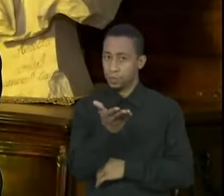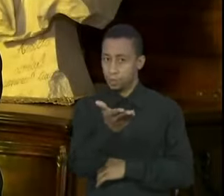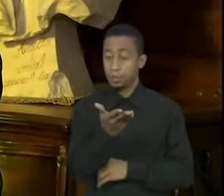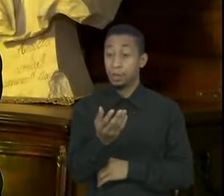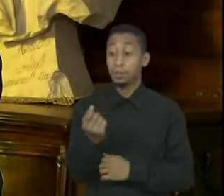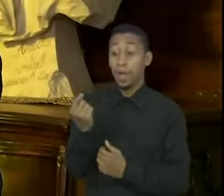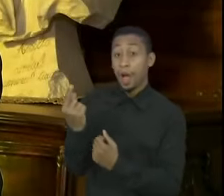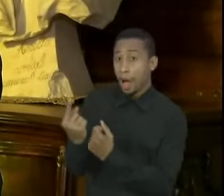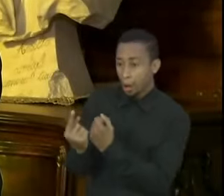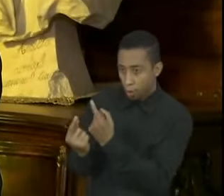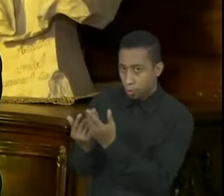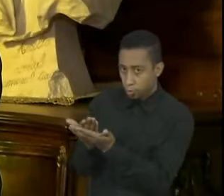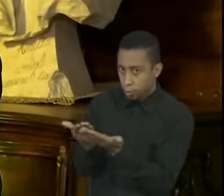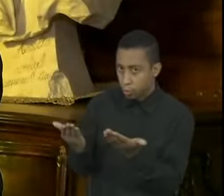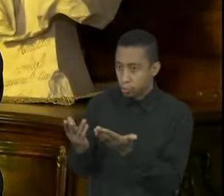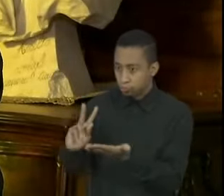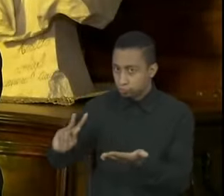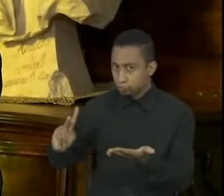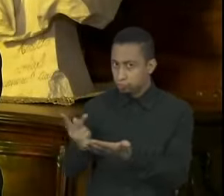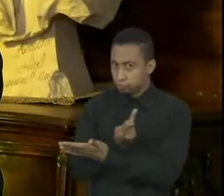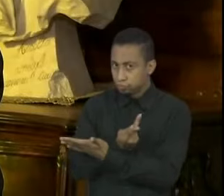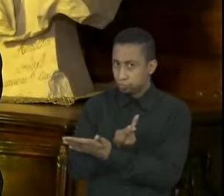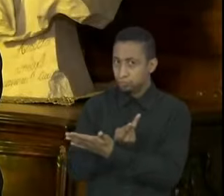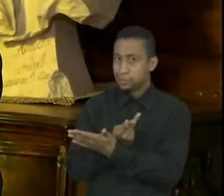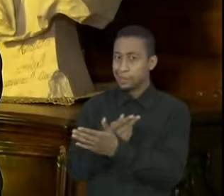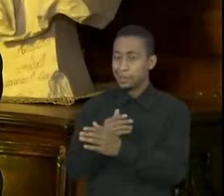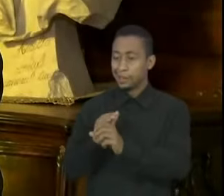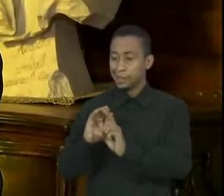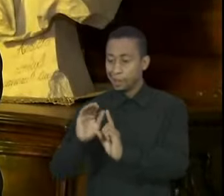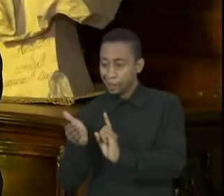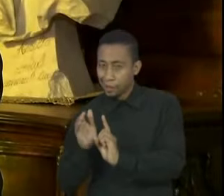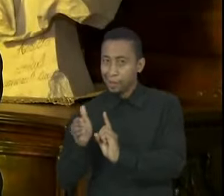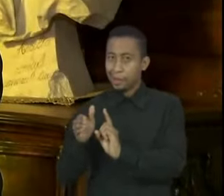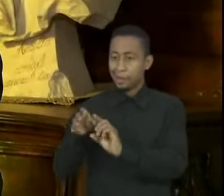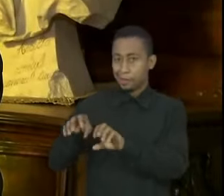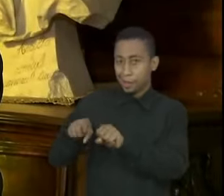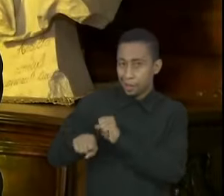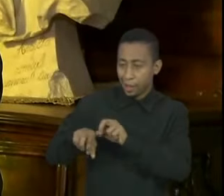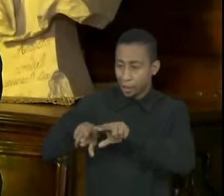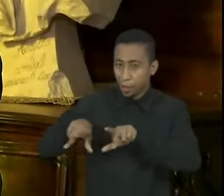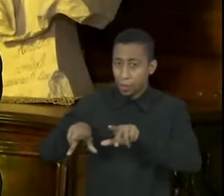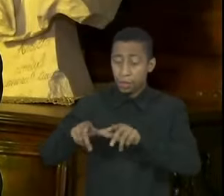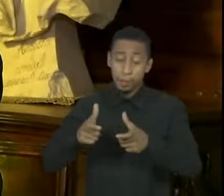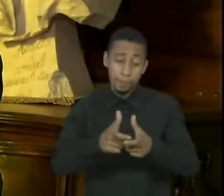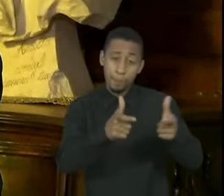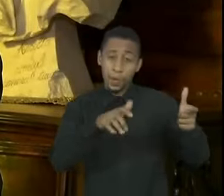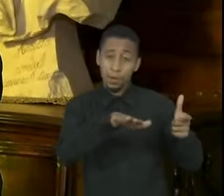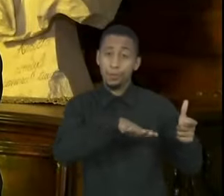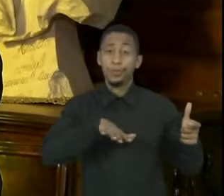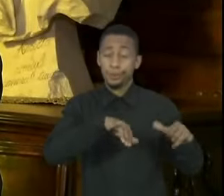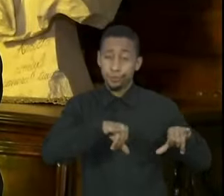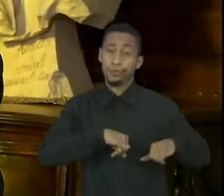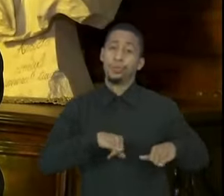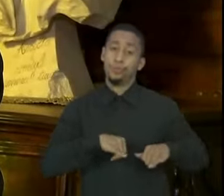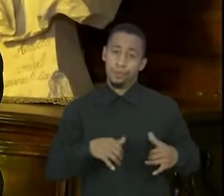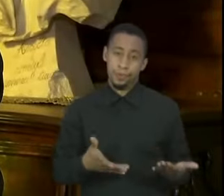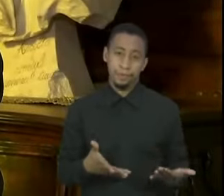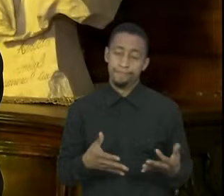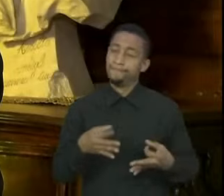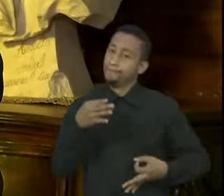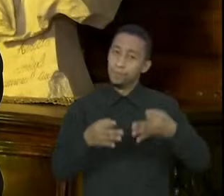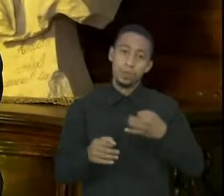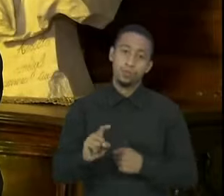alguns que fizeram que não devia fazer todos sofrem E todos foram atingidos por isso é muito injusto